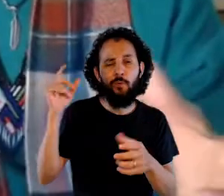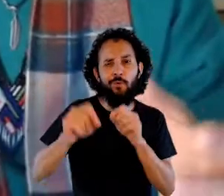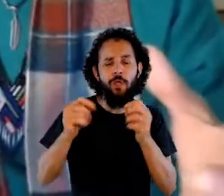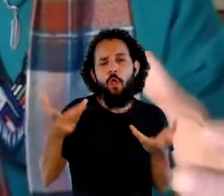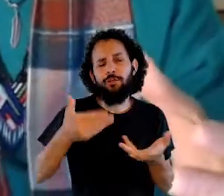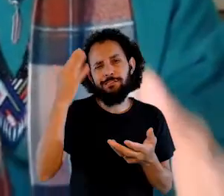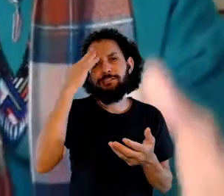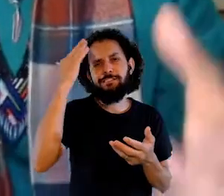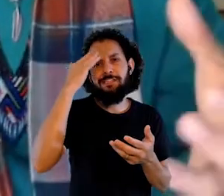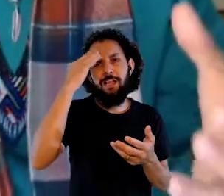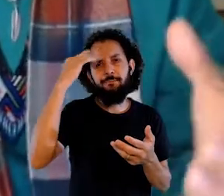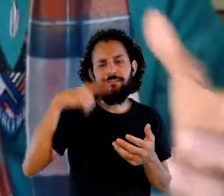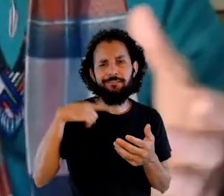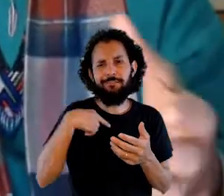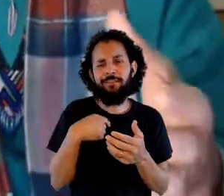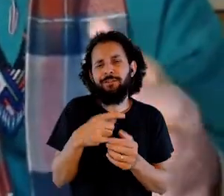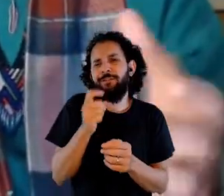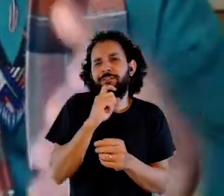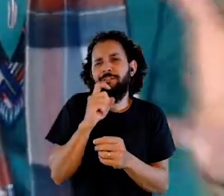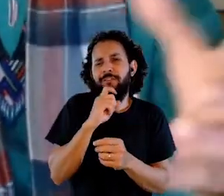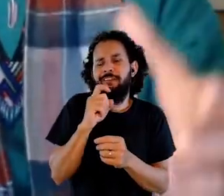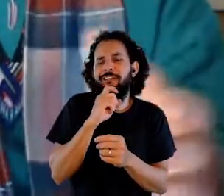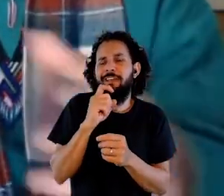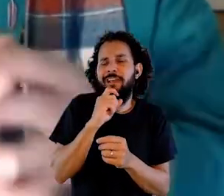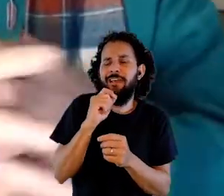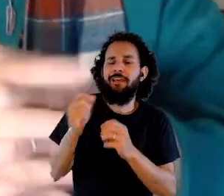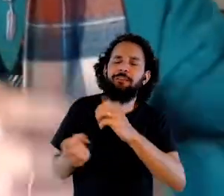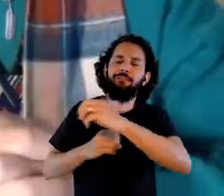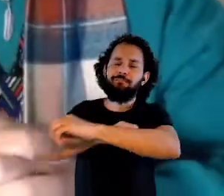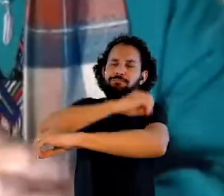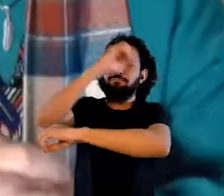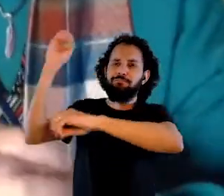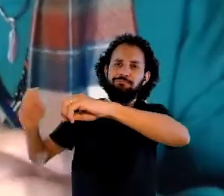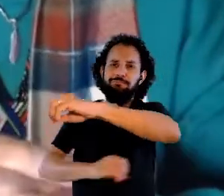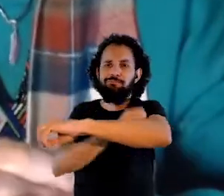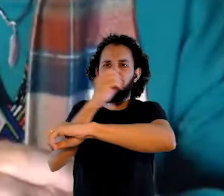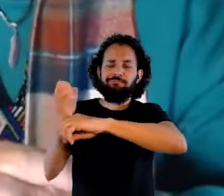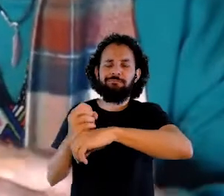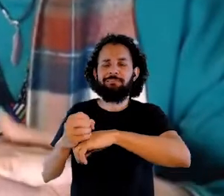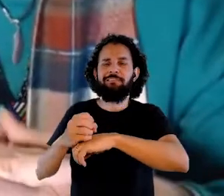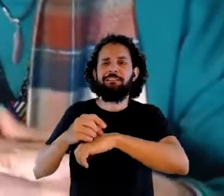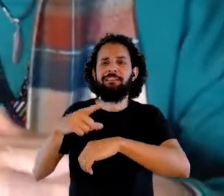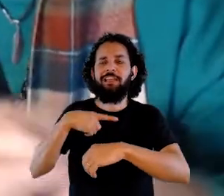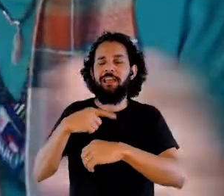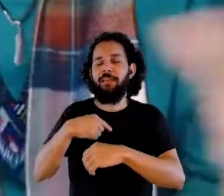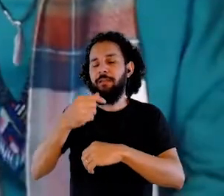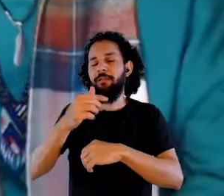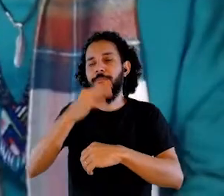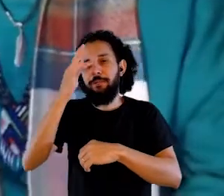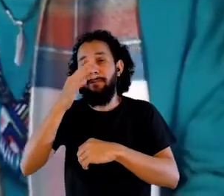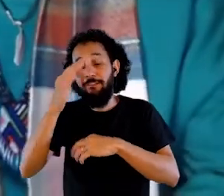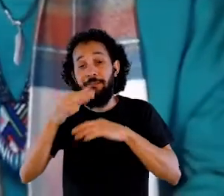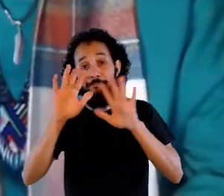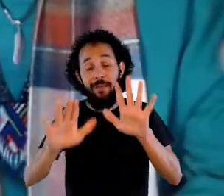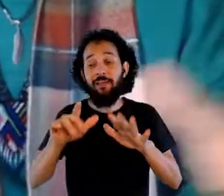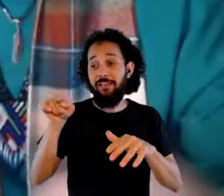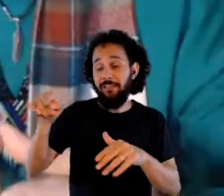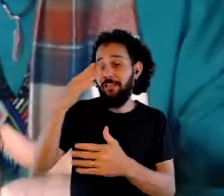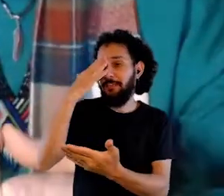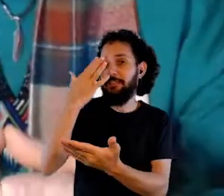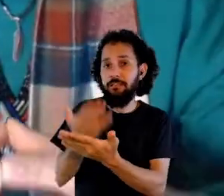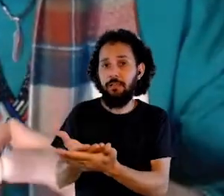sol vai embora, ele volta na primavera, mas ele não sabia disso, né? Então ele acreditava que aquilo era como um Deus